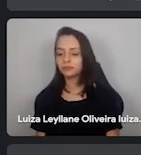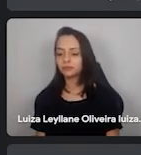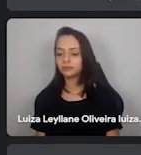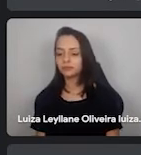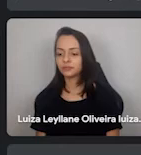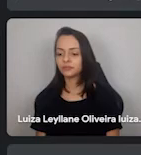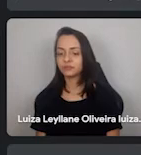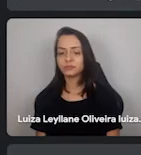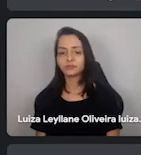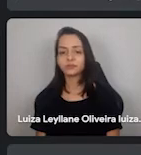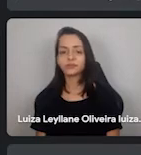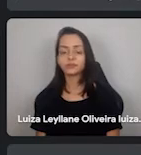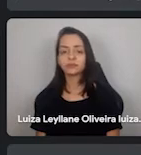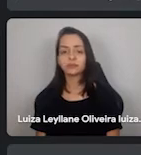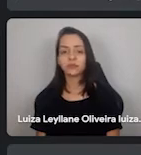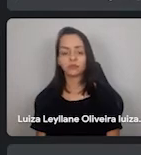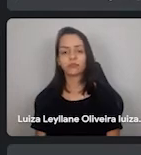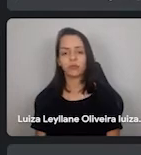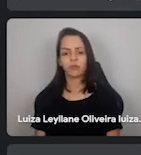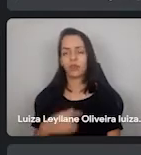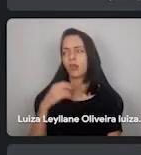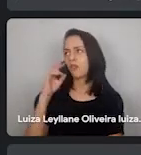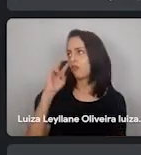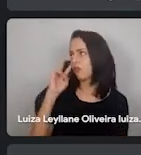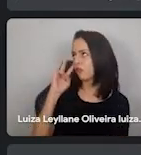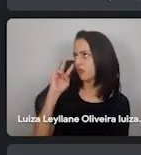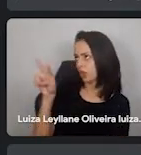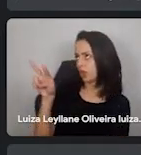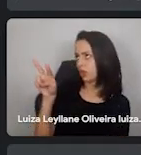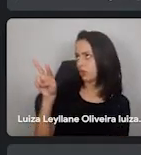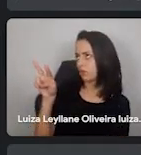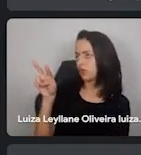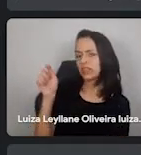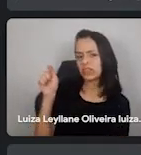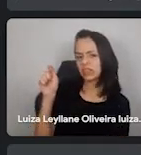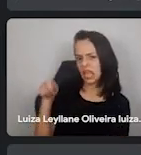Tem como eu saber se ele está desligado ou não, gente?